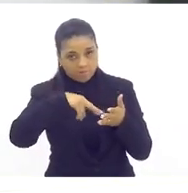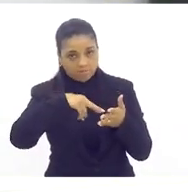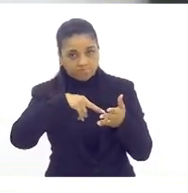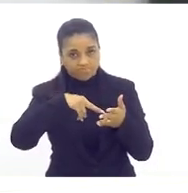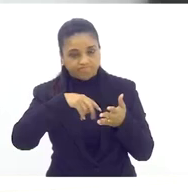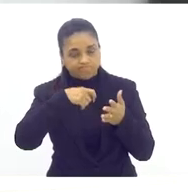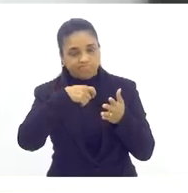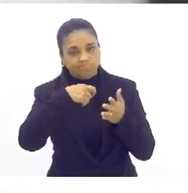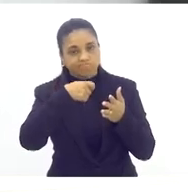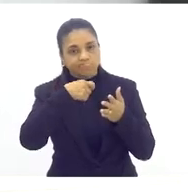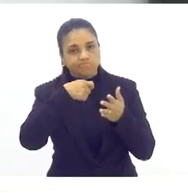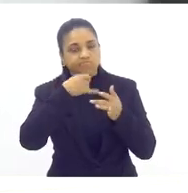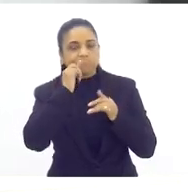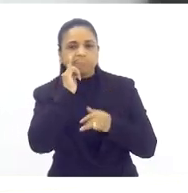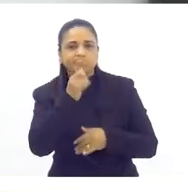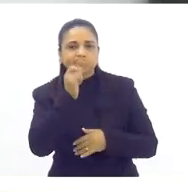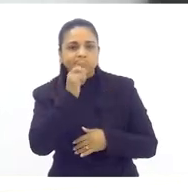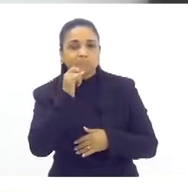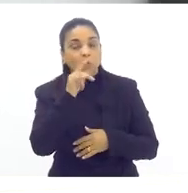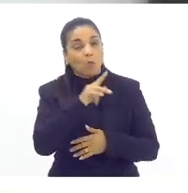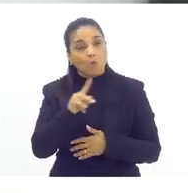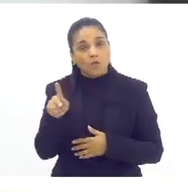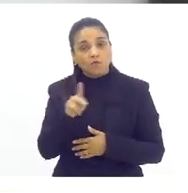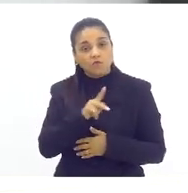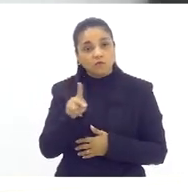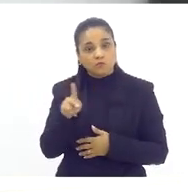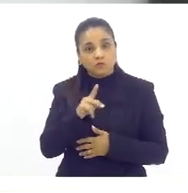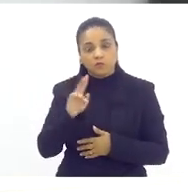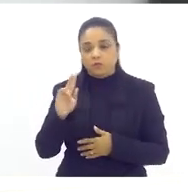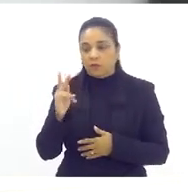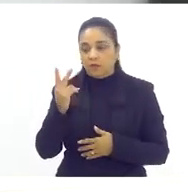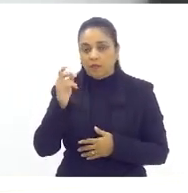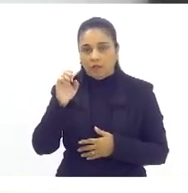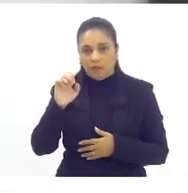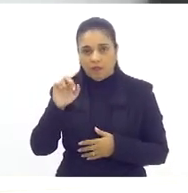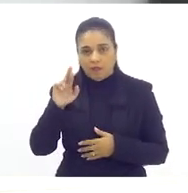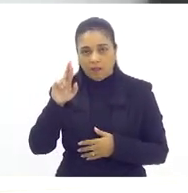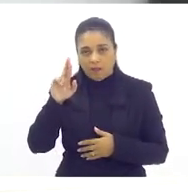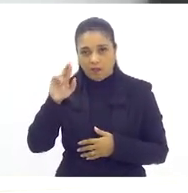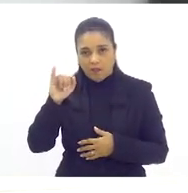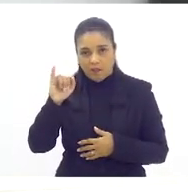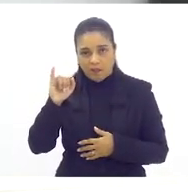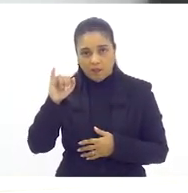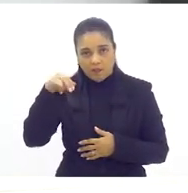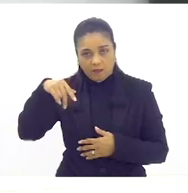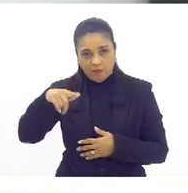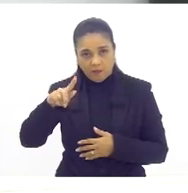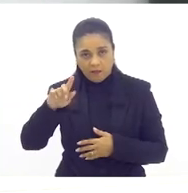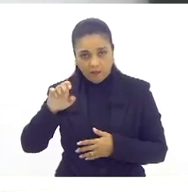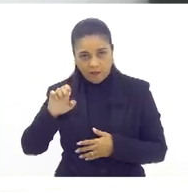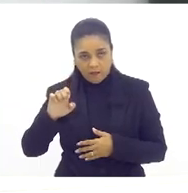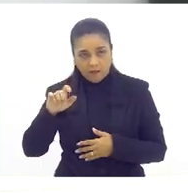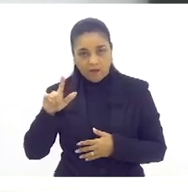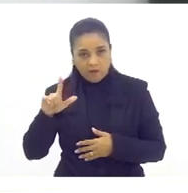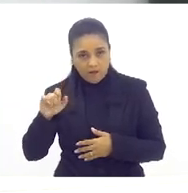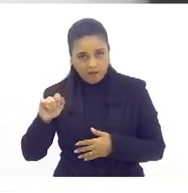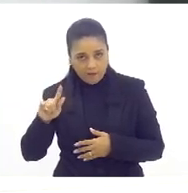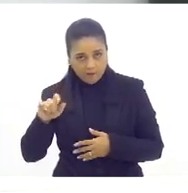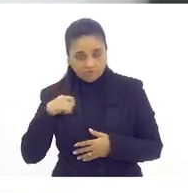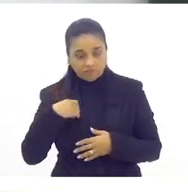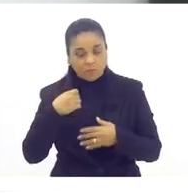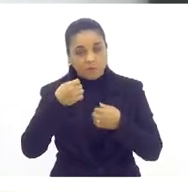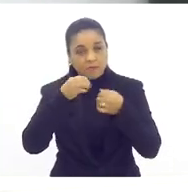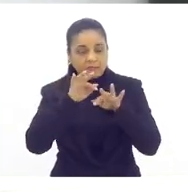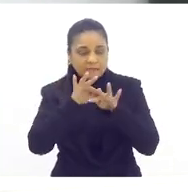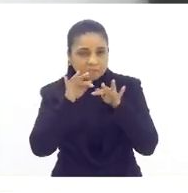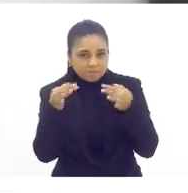um relato né de um professor que é lá do Henrique Lage só para exemplificar o quanto a gente faz as